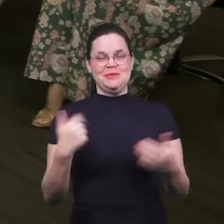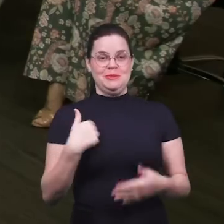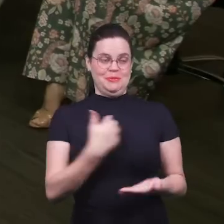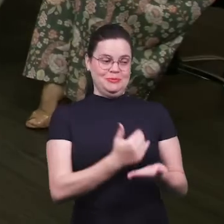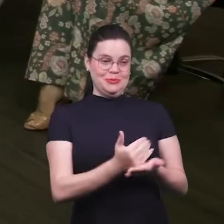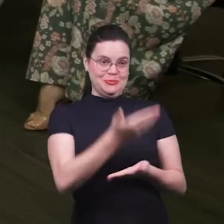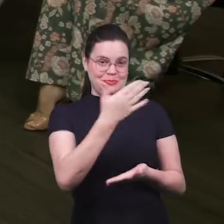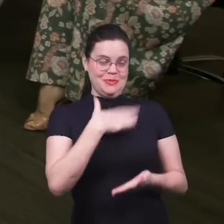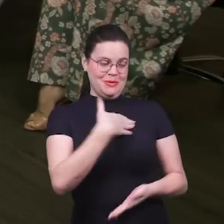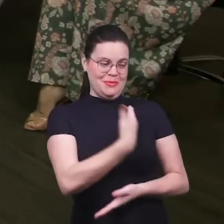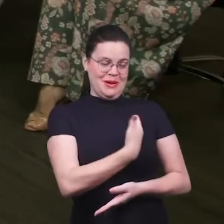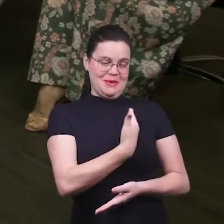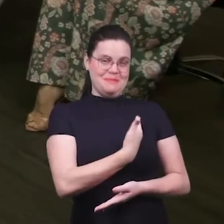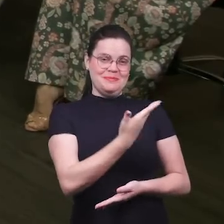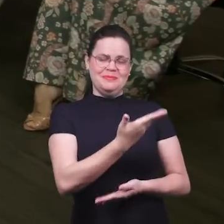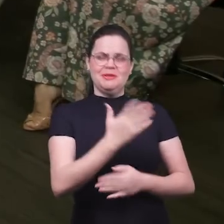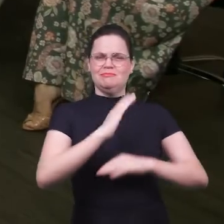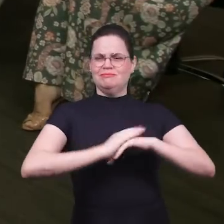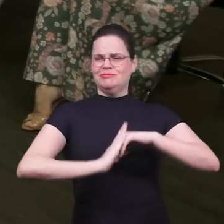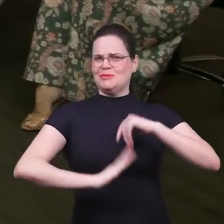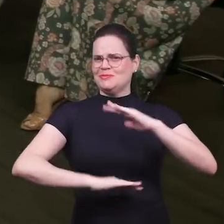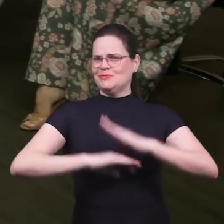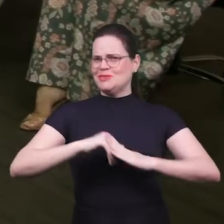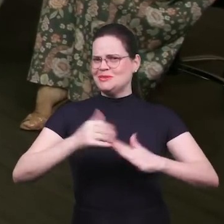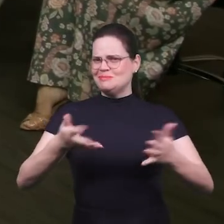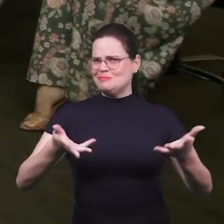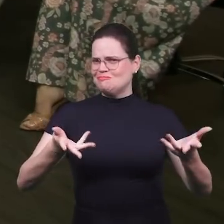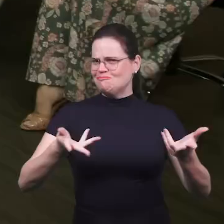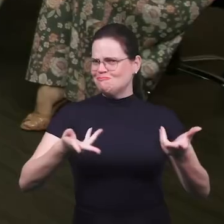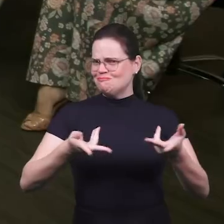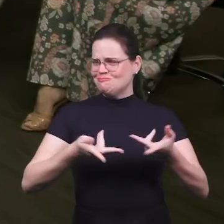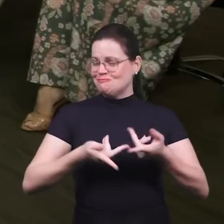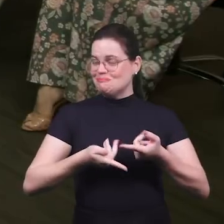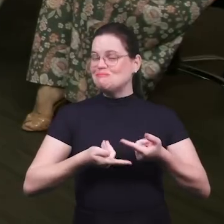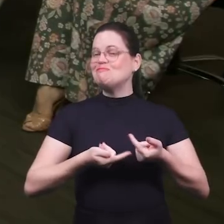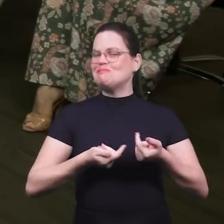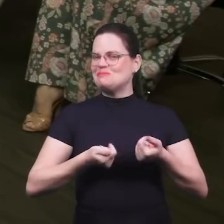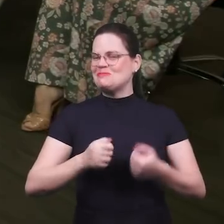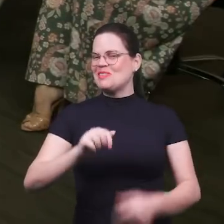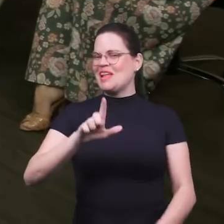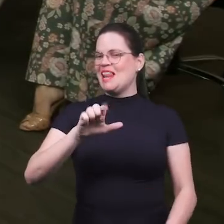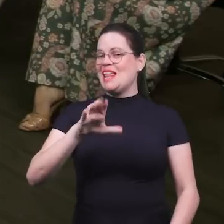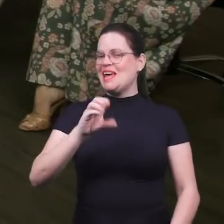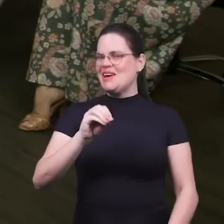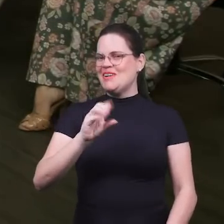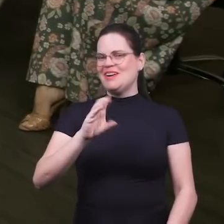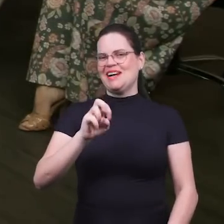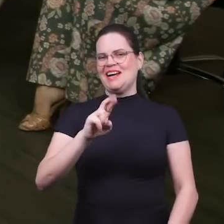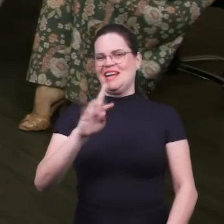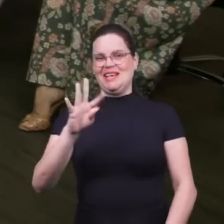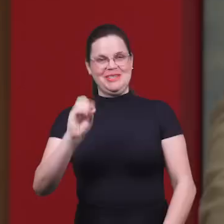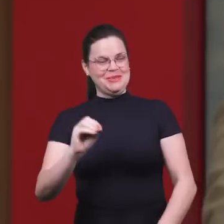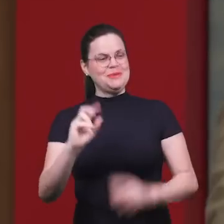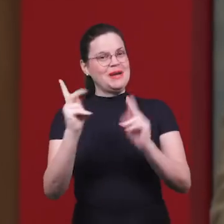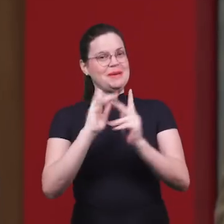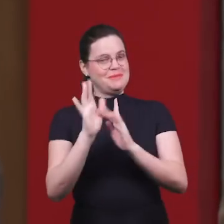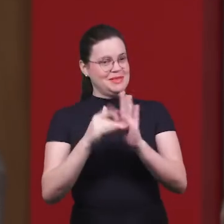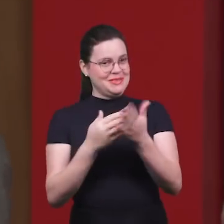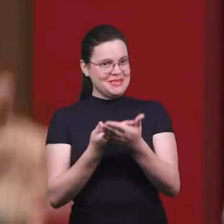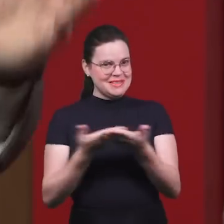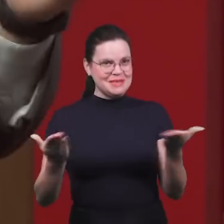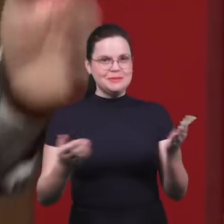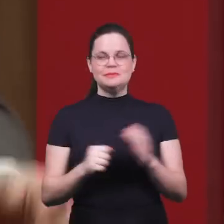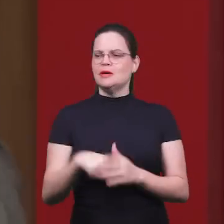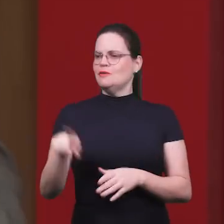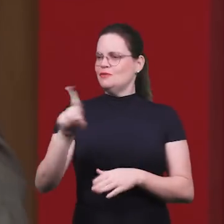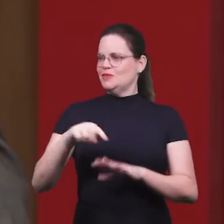começo com o meu amigo, colega, profissional de renome, Leonardo Carreto. Paz, senhor Léo. Paz, senhor pastor Josias,